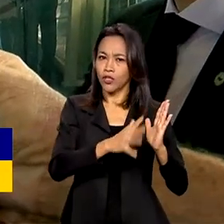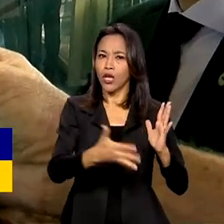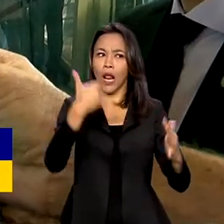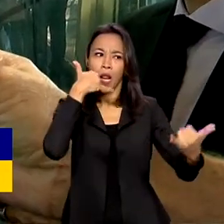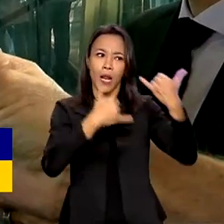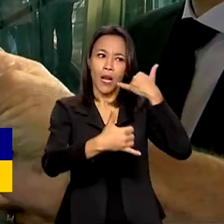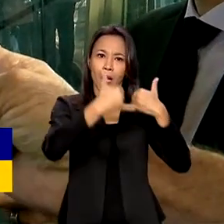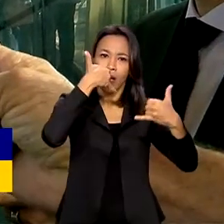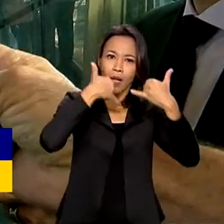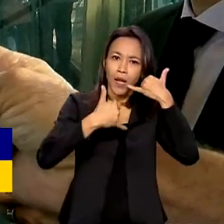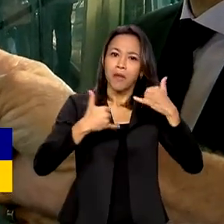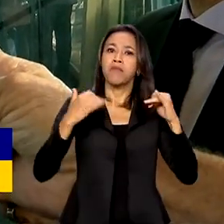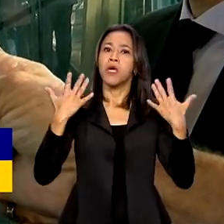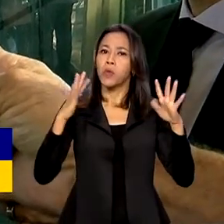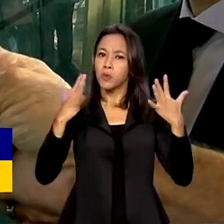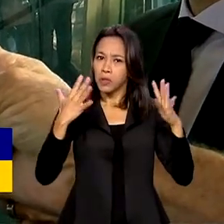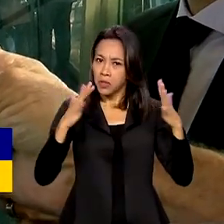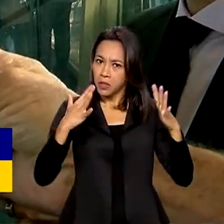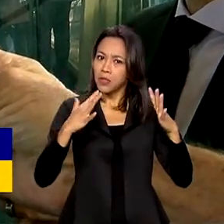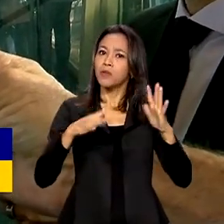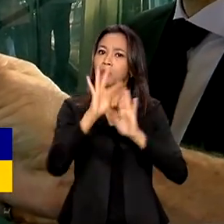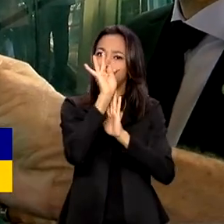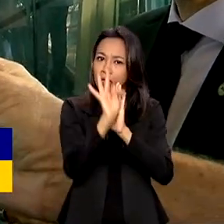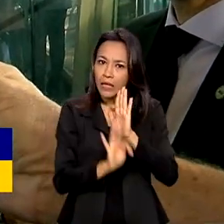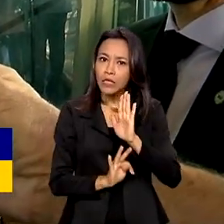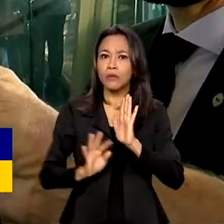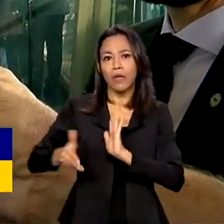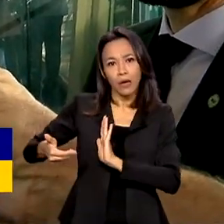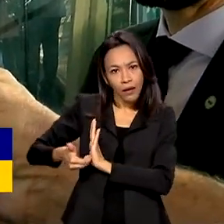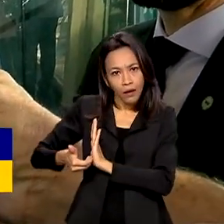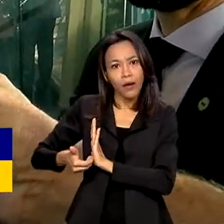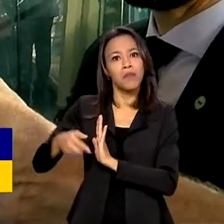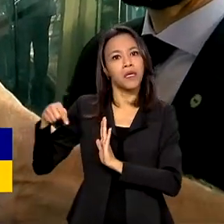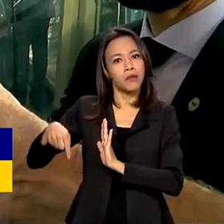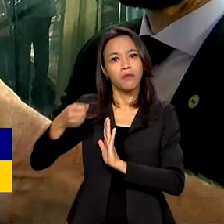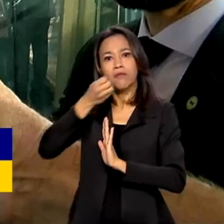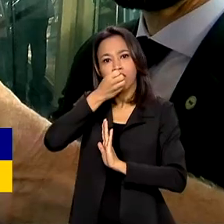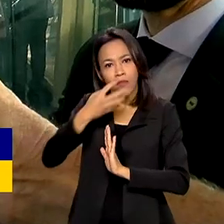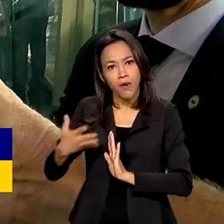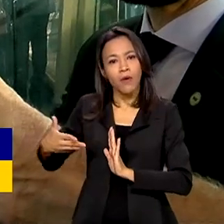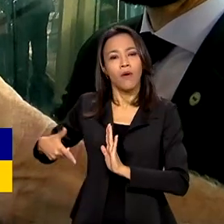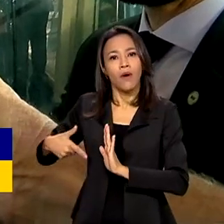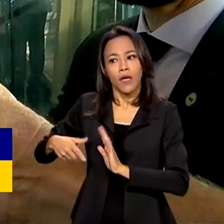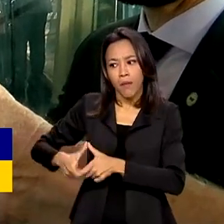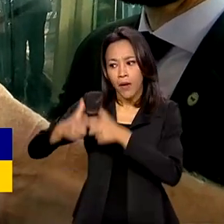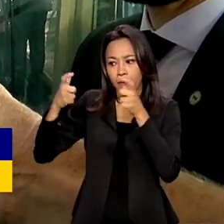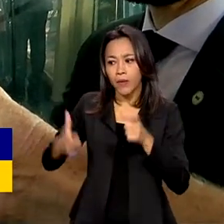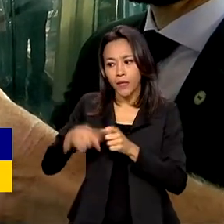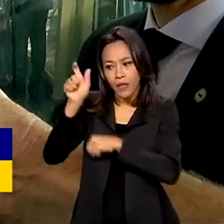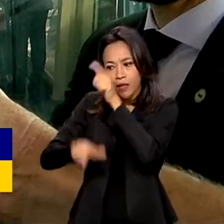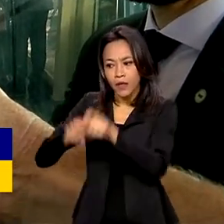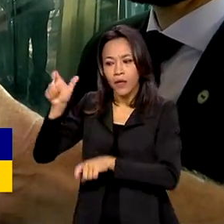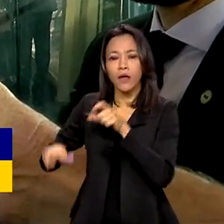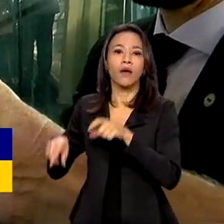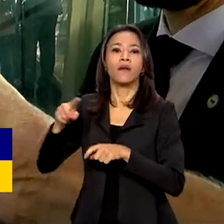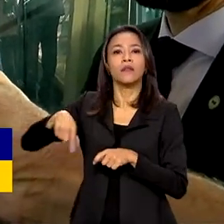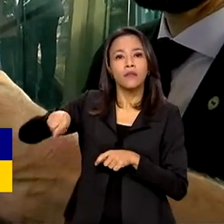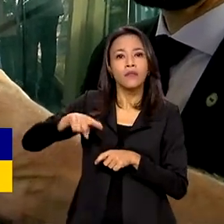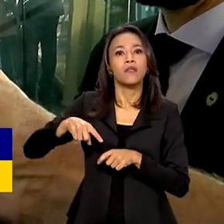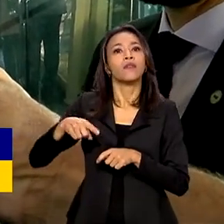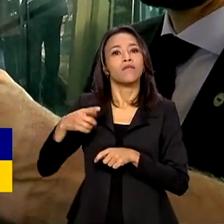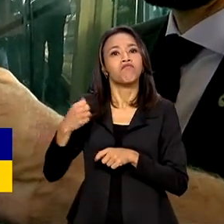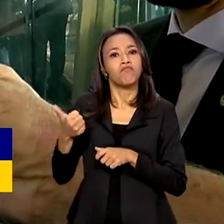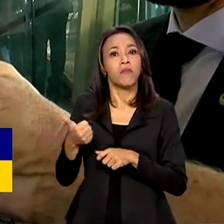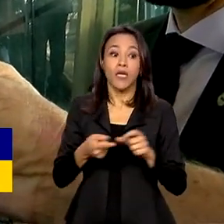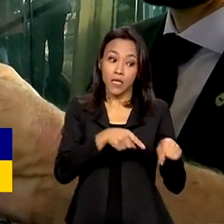elogiando o texto da câmara dizendo que uma boa parte do pleito do senadores o relator da câmara